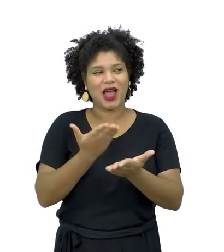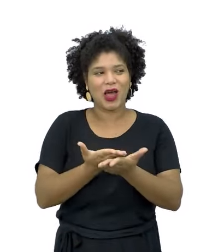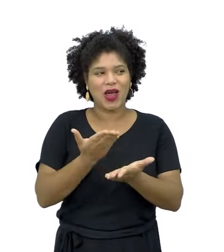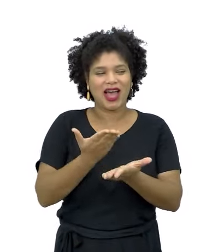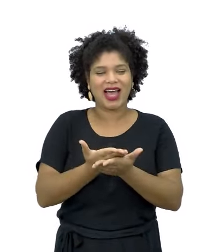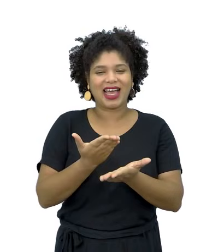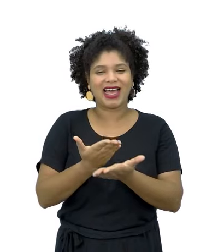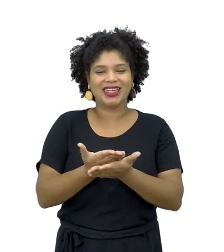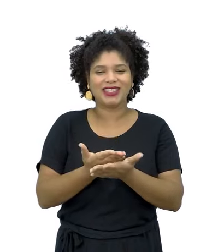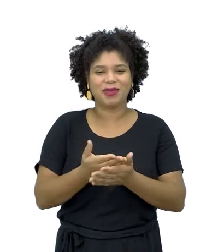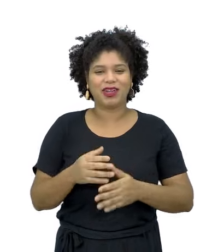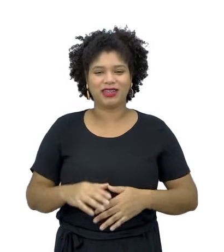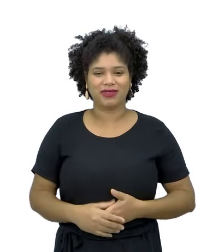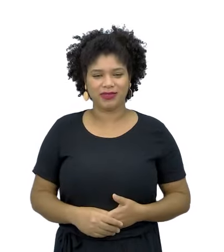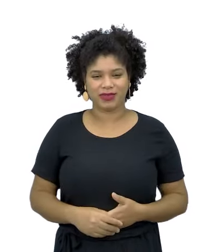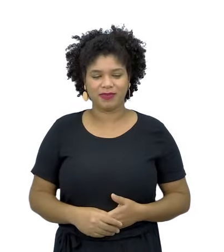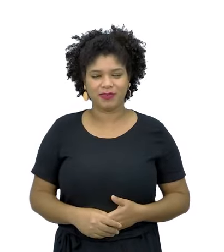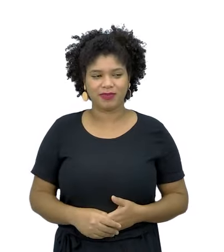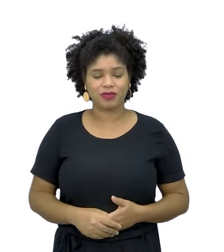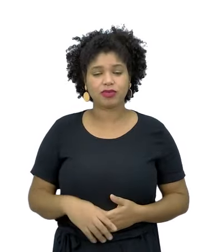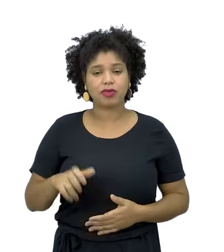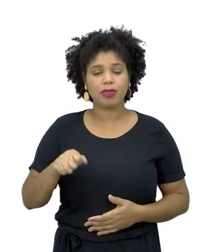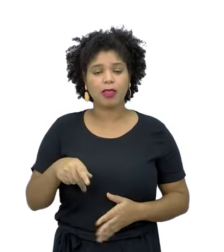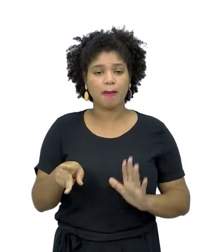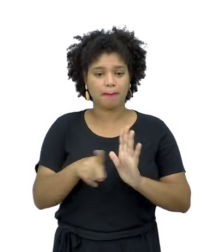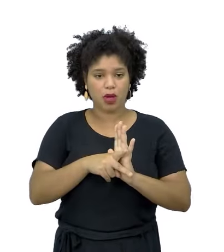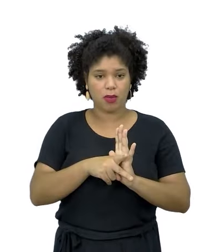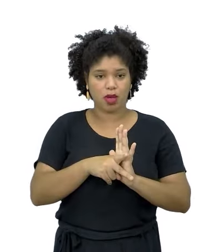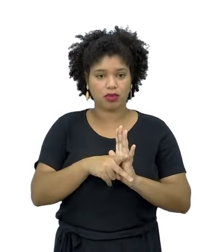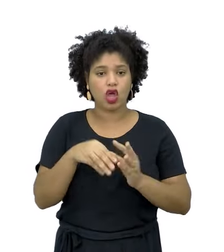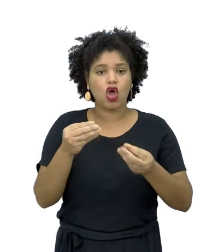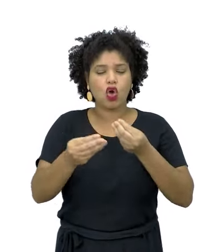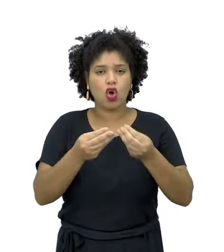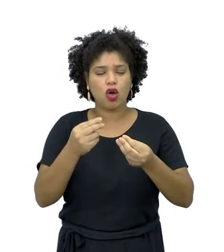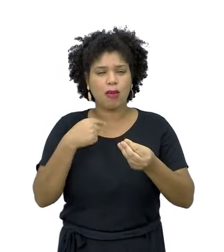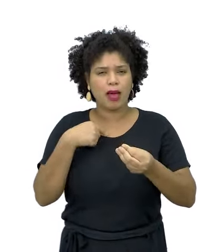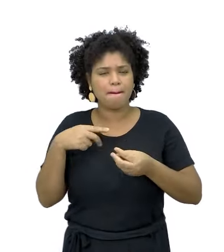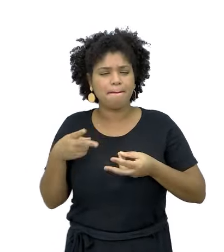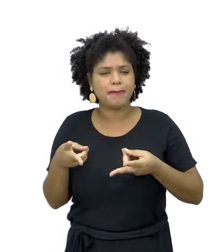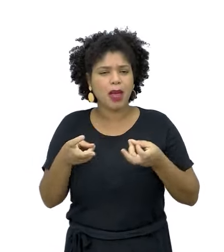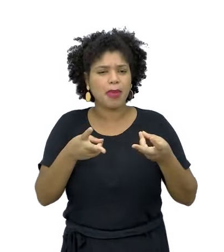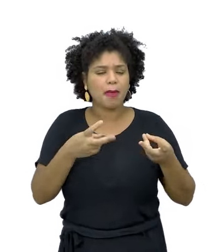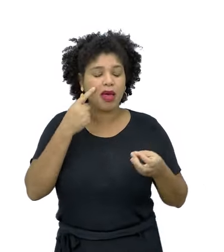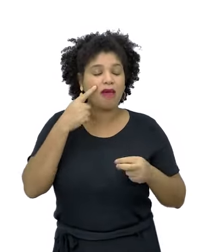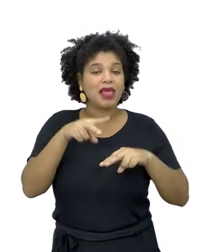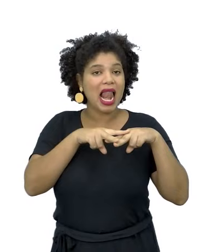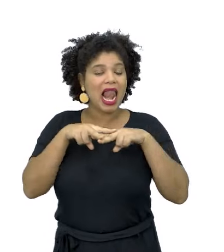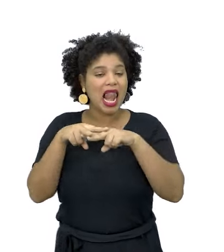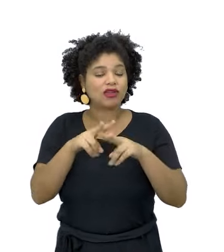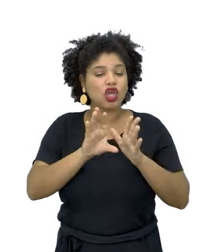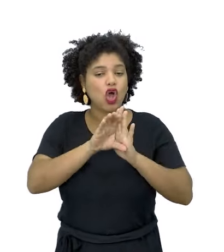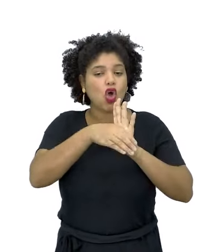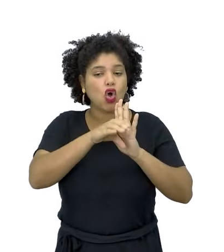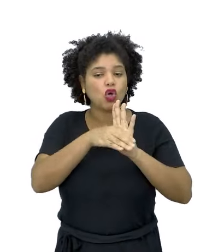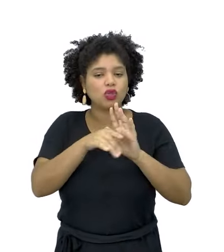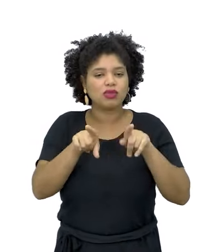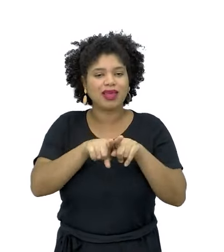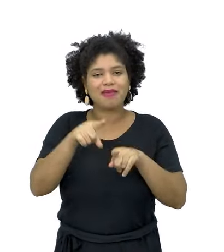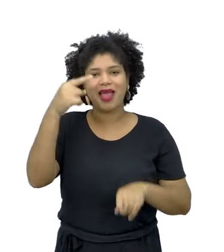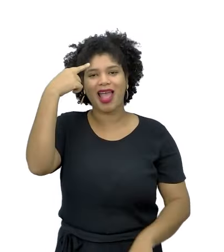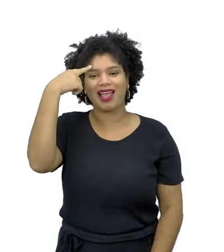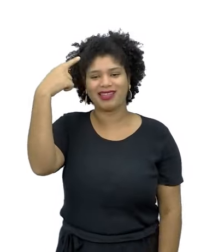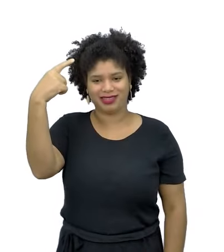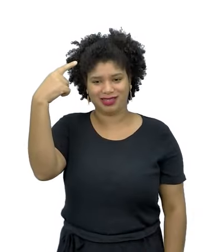né, no momento iniciando, tá, ele busca promover uma revisão de conceitos e ideias,